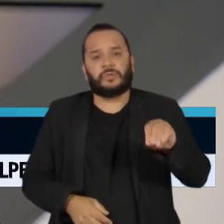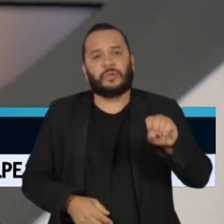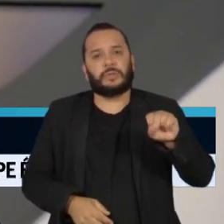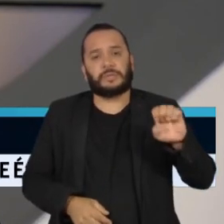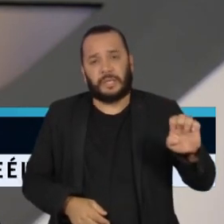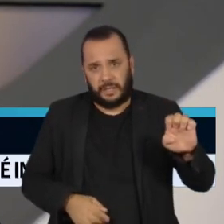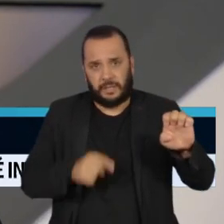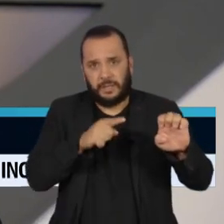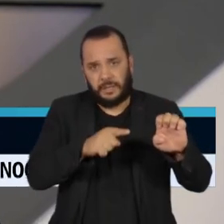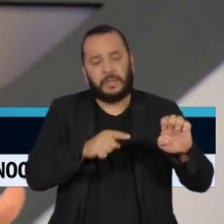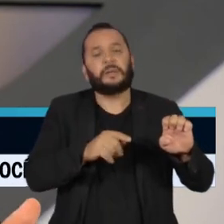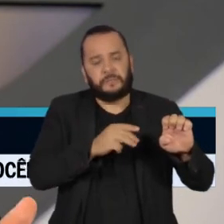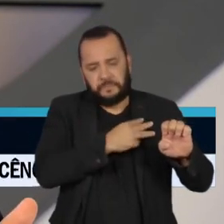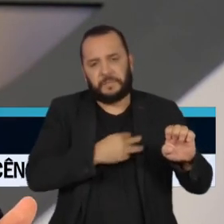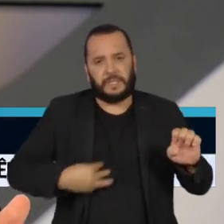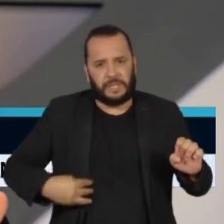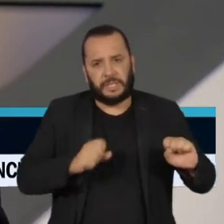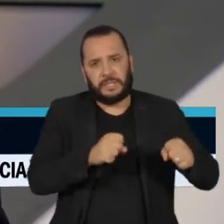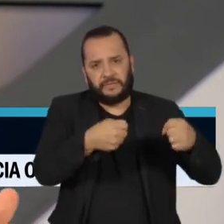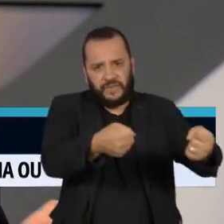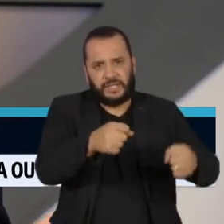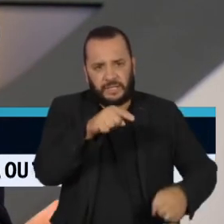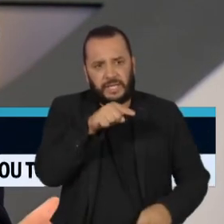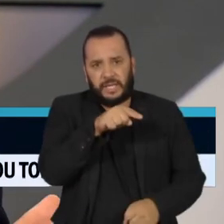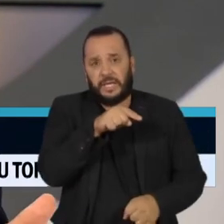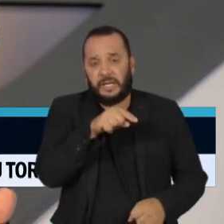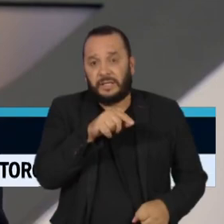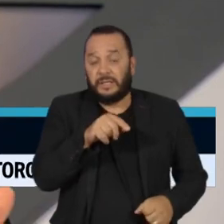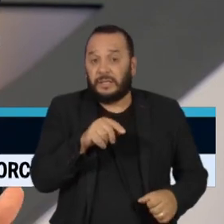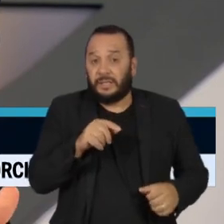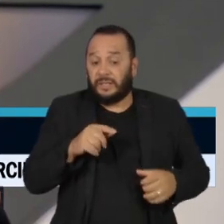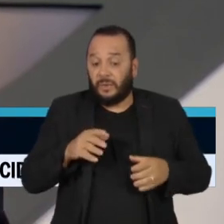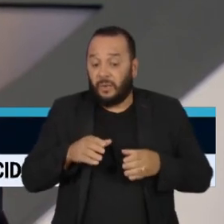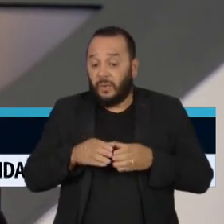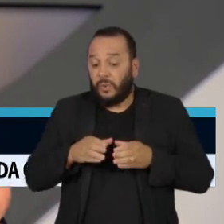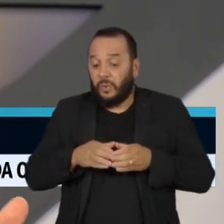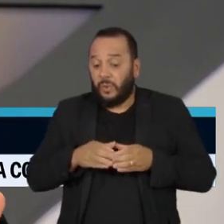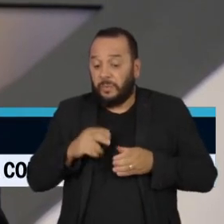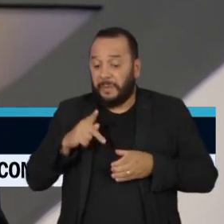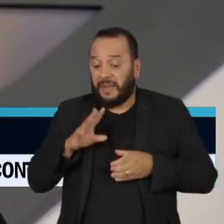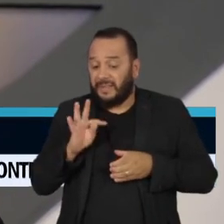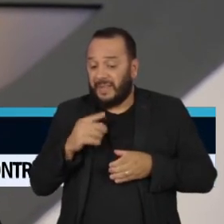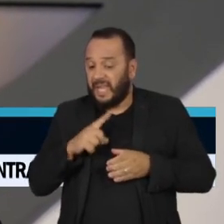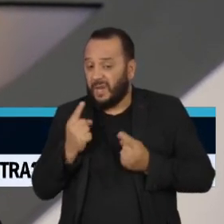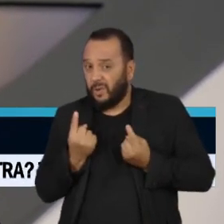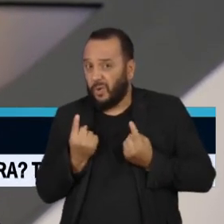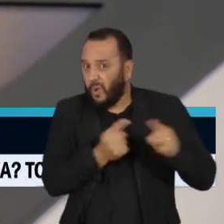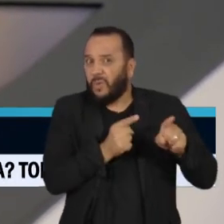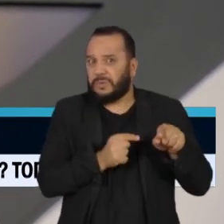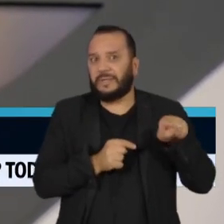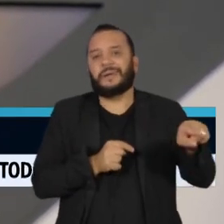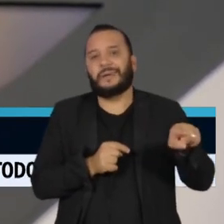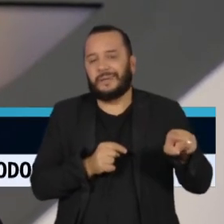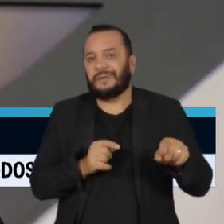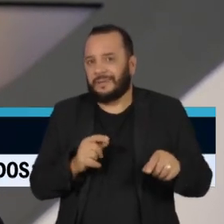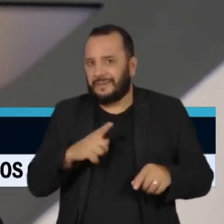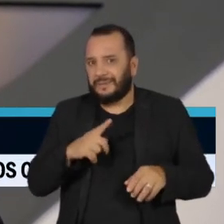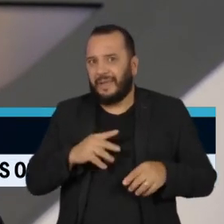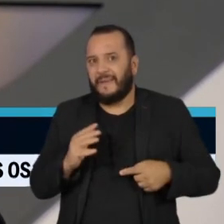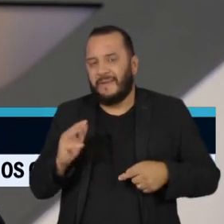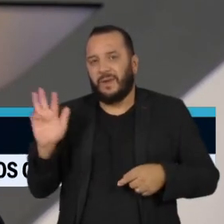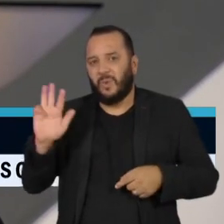pressão na aula do PT desde o começo da indicação dele foi contra e tá pressionando